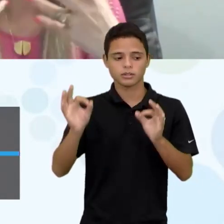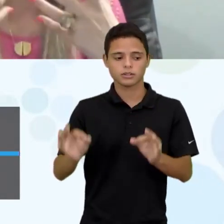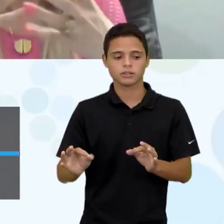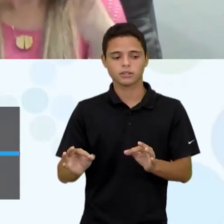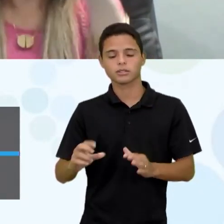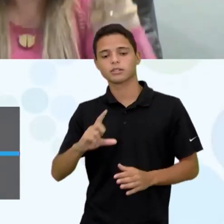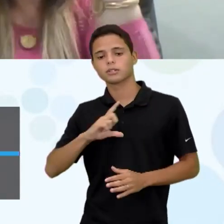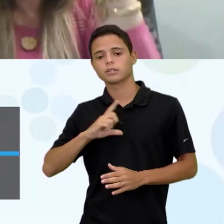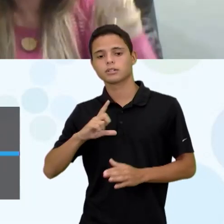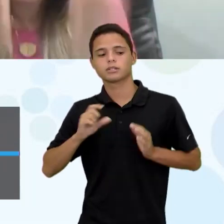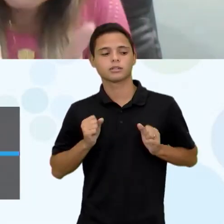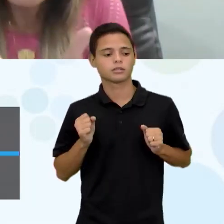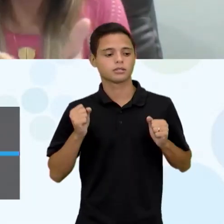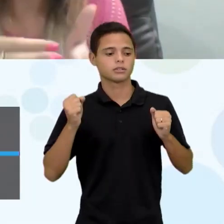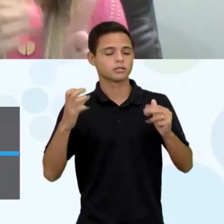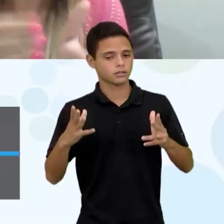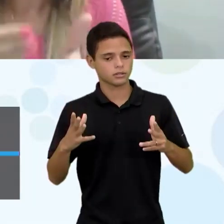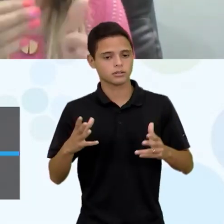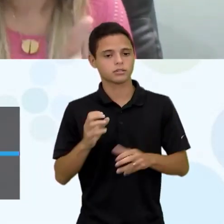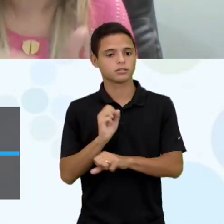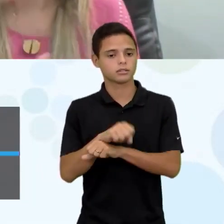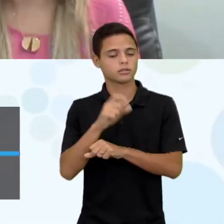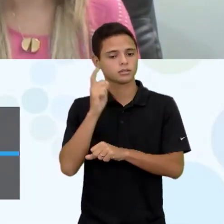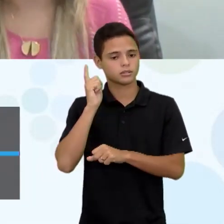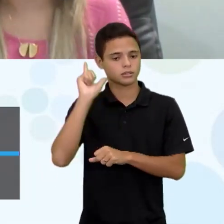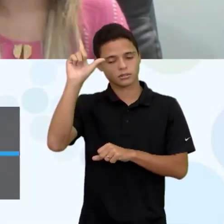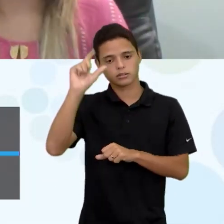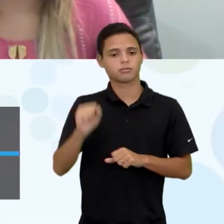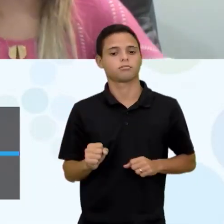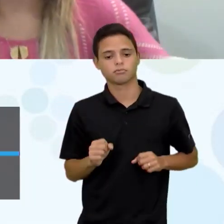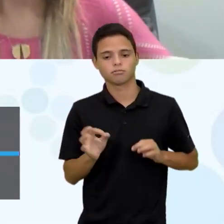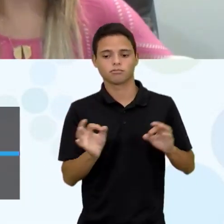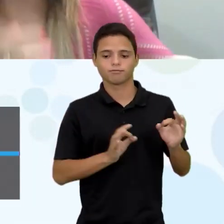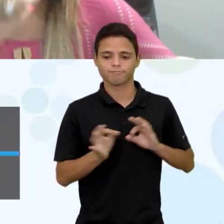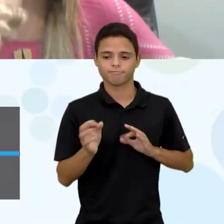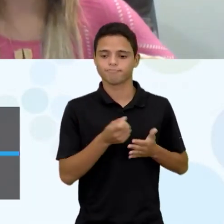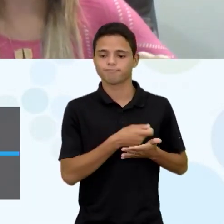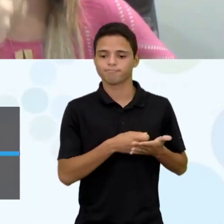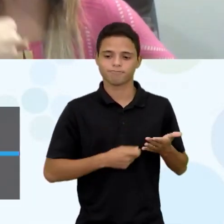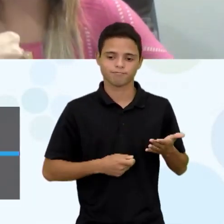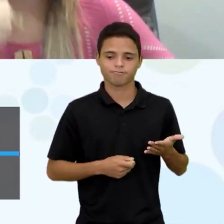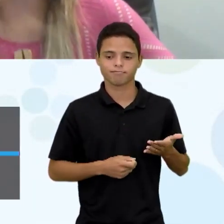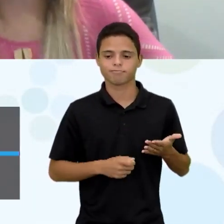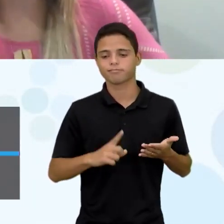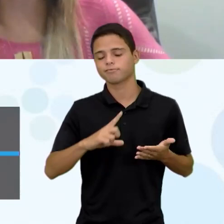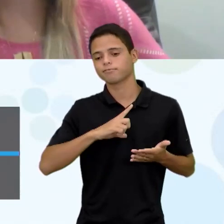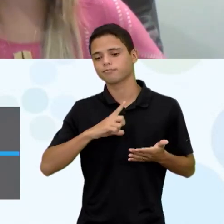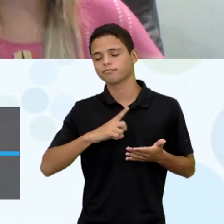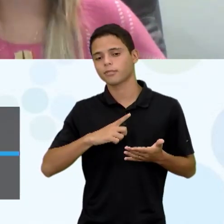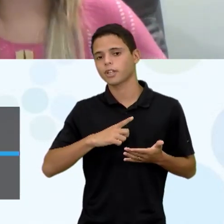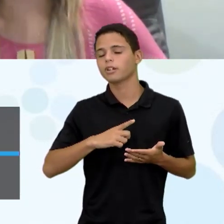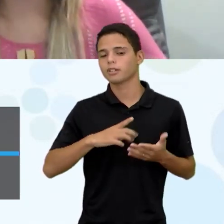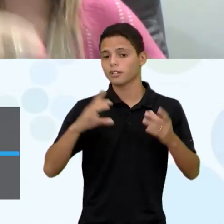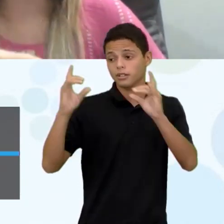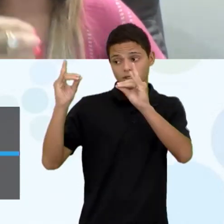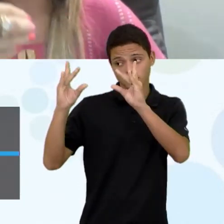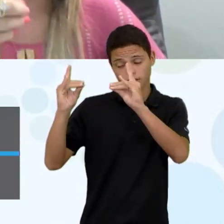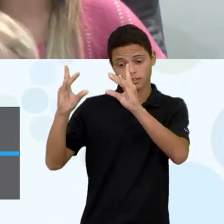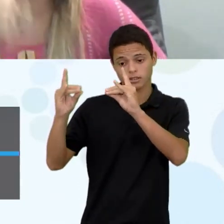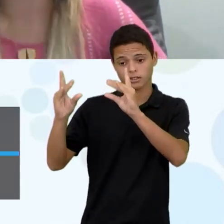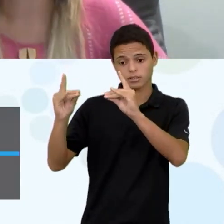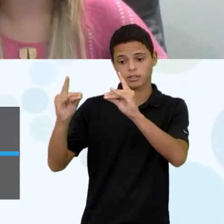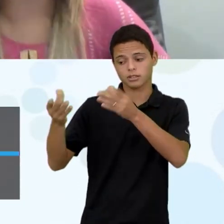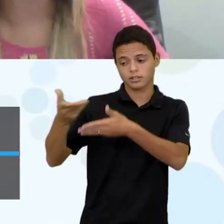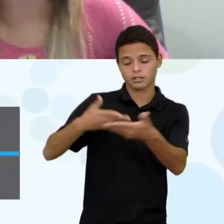aluno tem acesso, que assim ele vai conseguir fazer aquela atividade. Então, esse feedback, essa troca entre professor sala